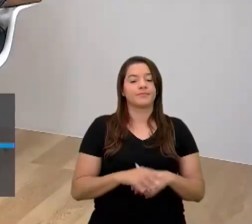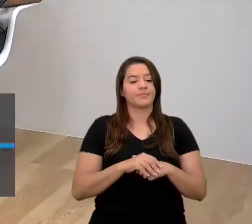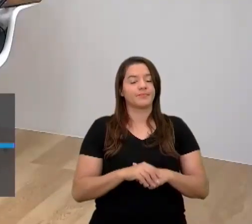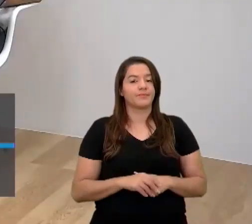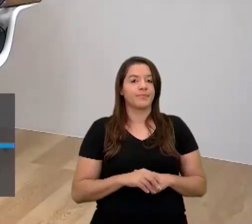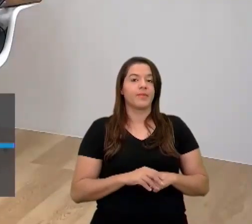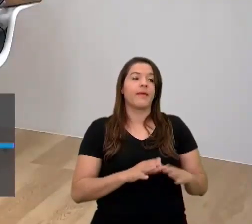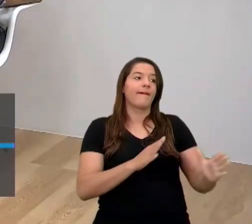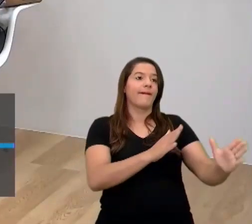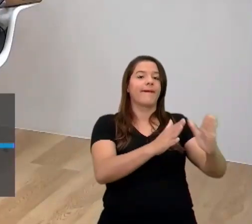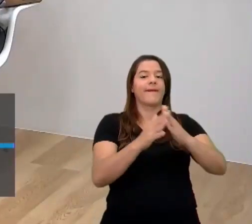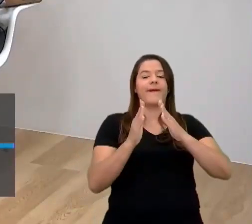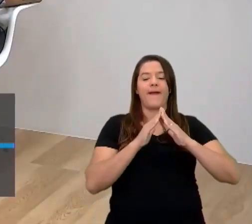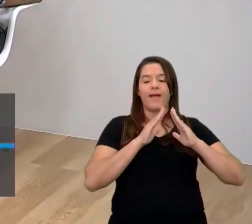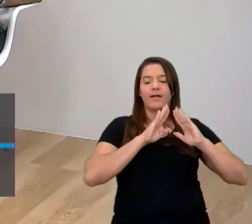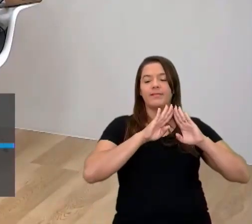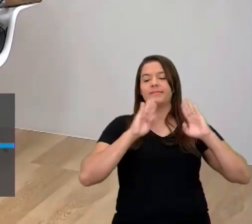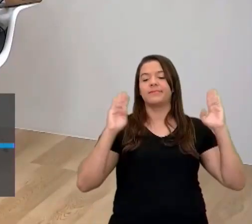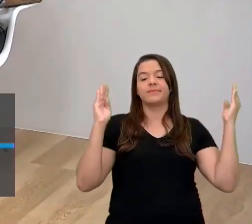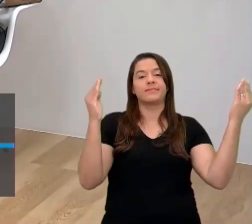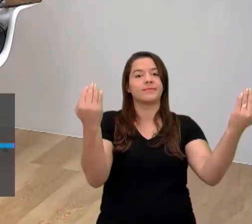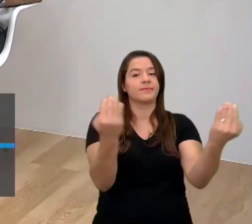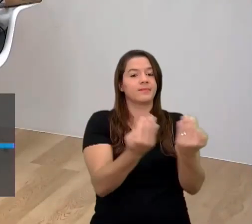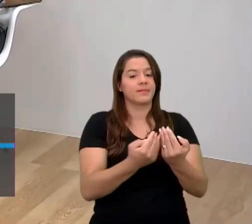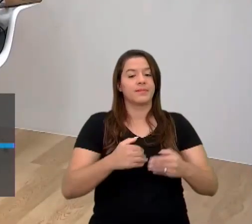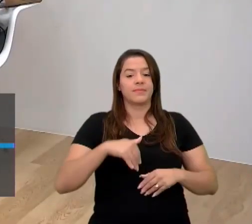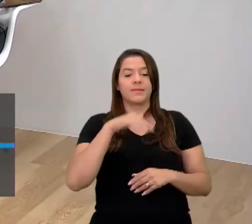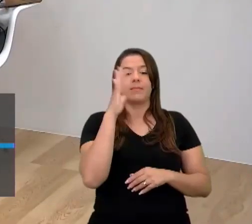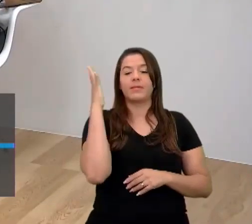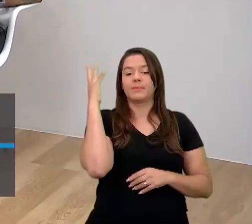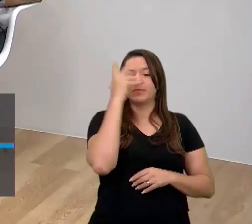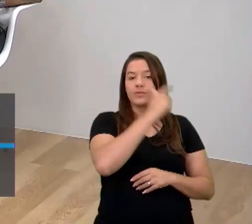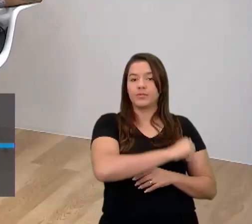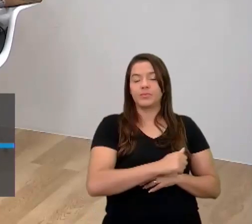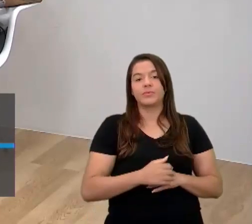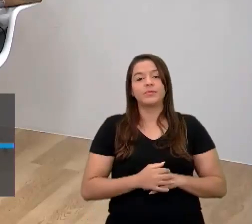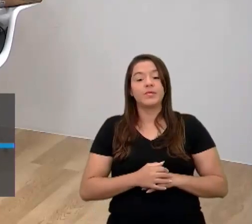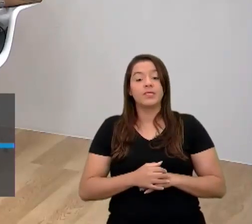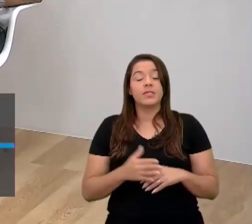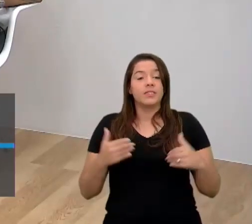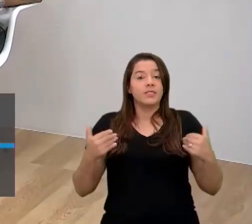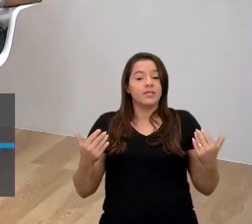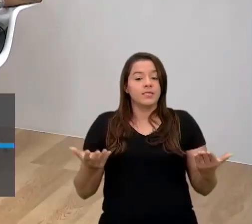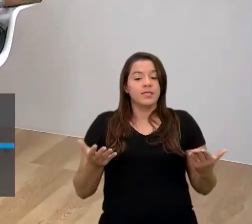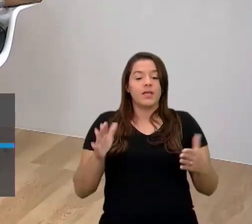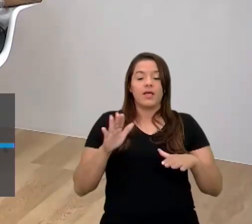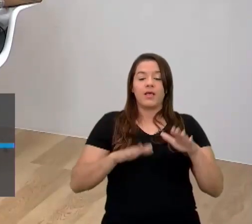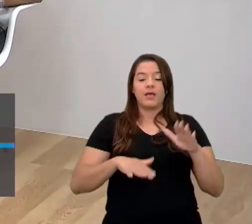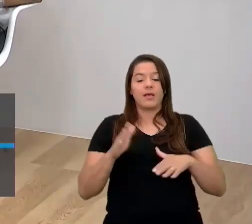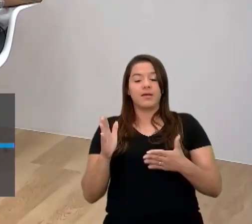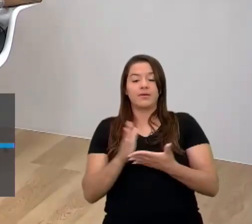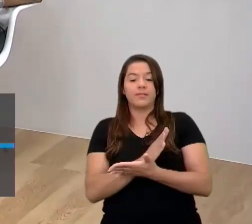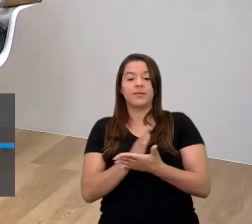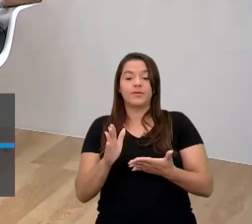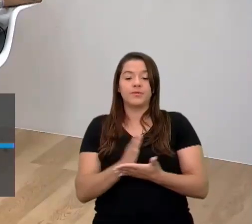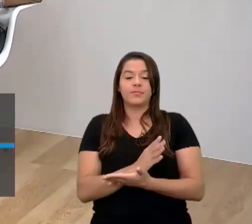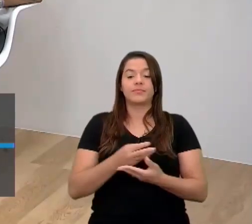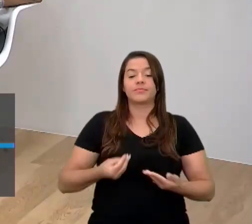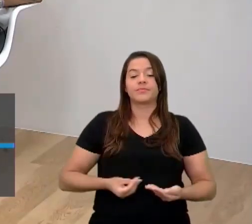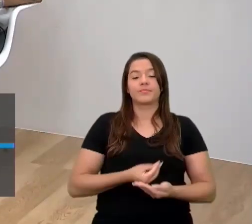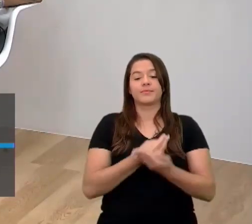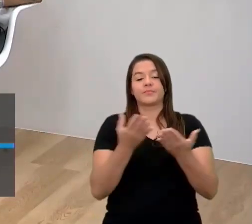condomínios, né? Isso. Cada vez mais sofisticados, etc, etc. E esse foi um dos motivos que você bem trouxe aqui, porque vou